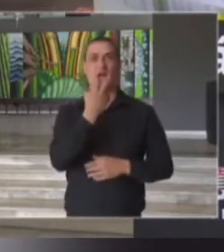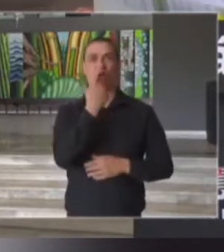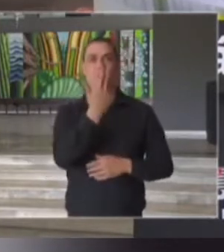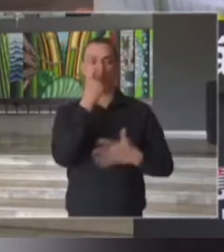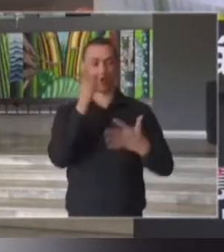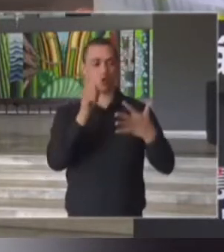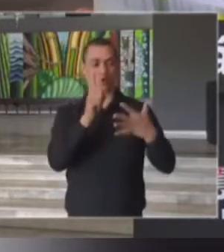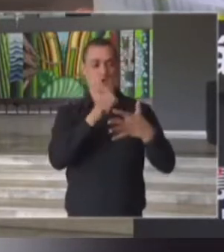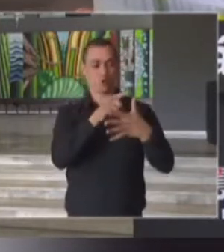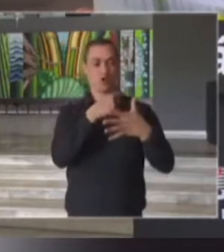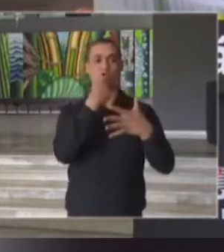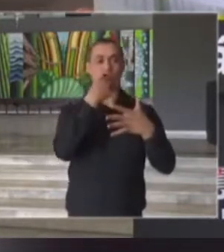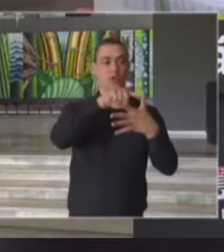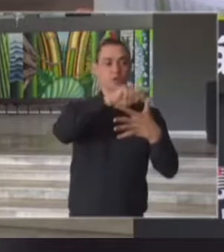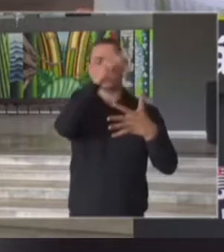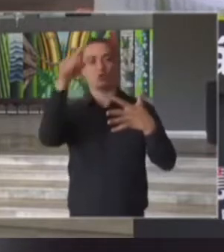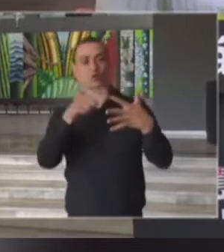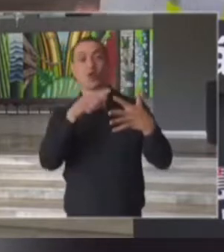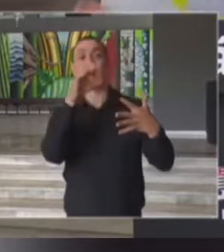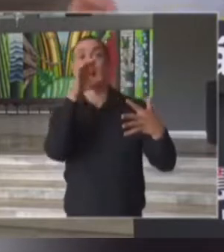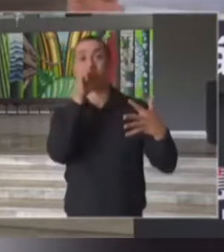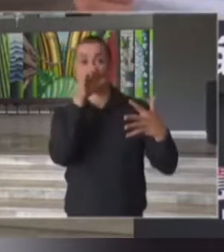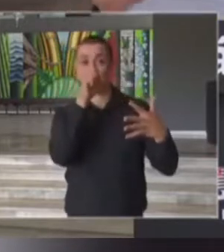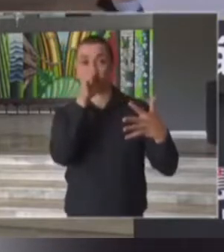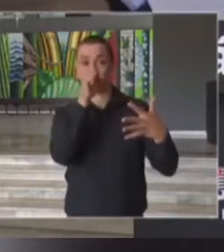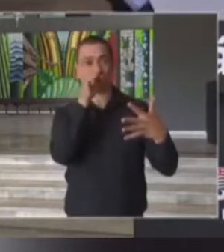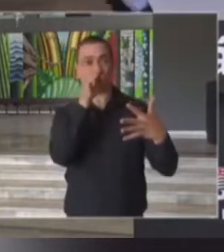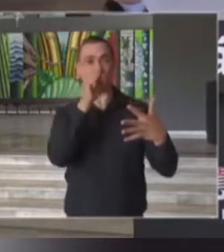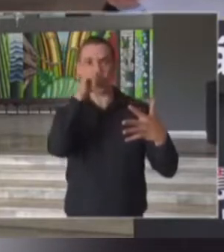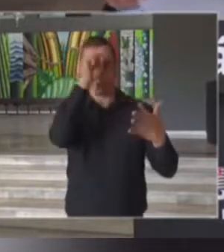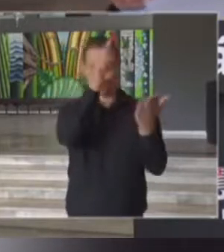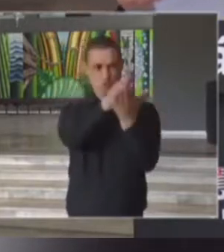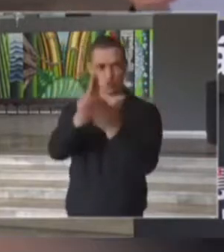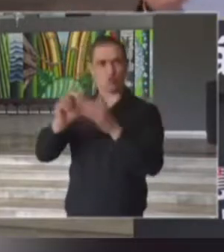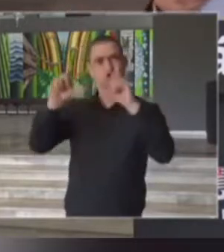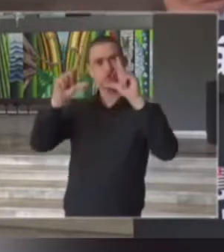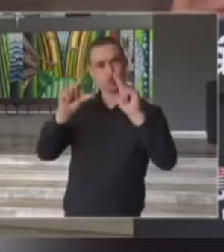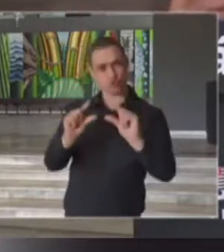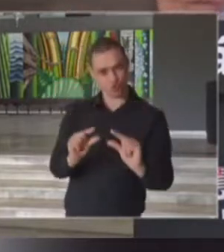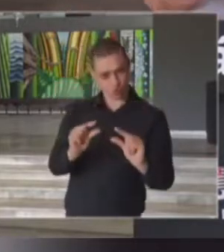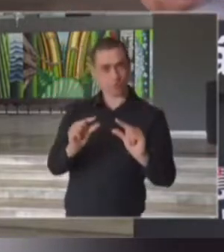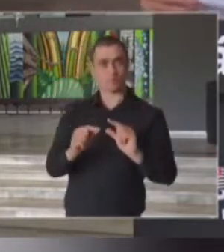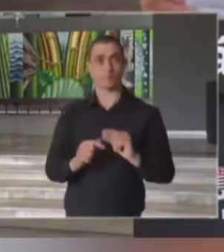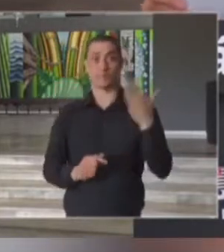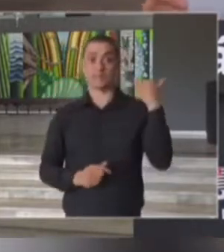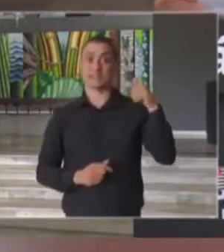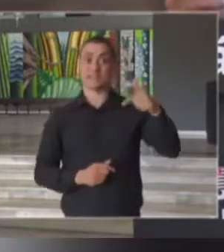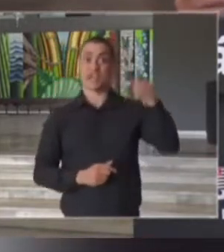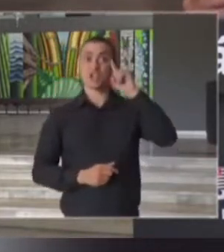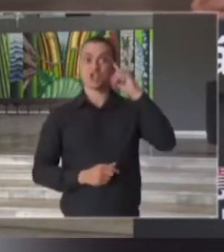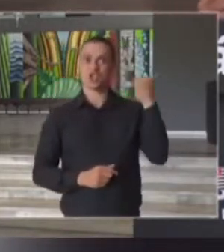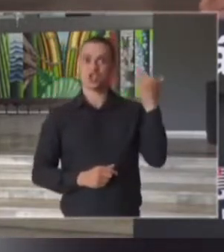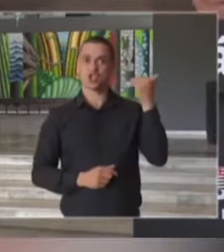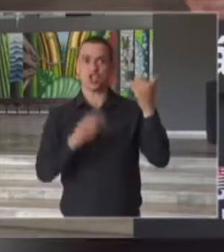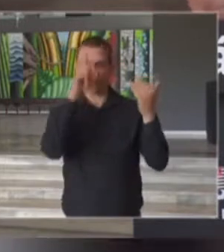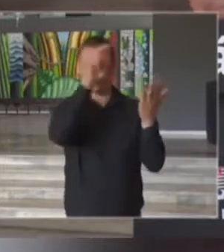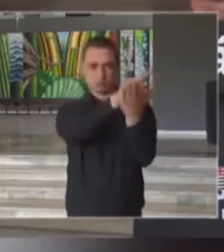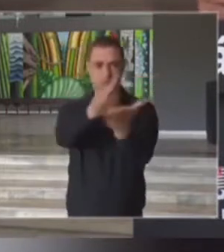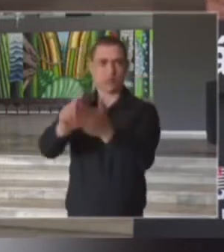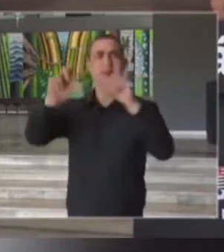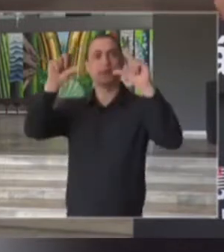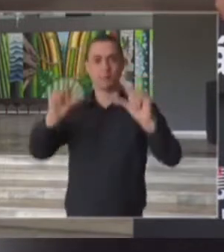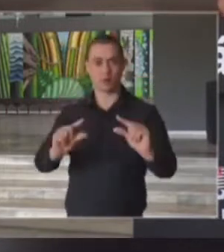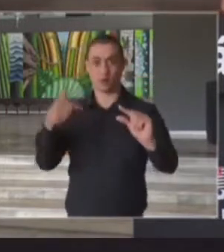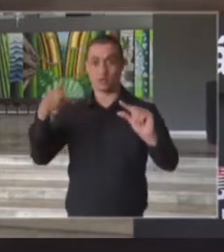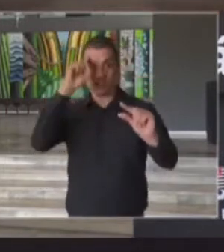migração do vermelho para o laranja, com uma redução de internações. Né, as internações dos últimos 7 dias foram menores do